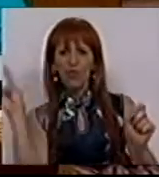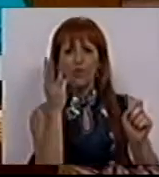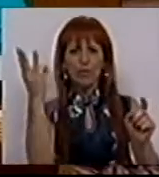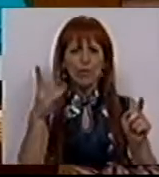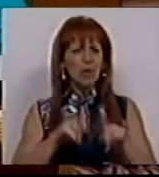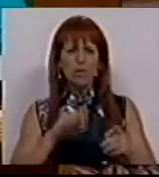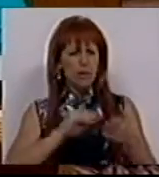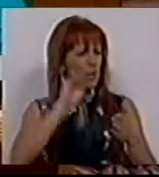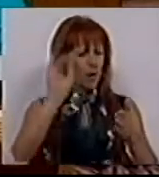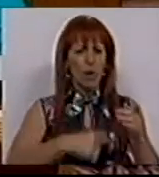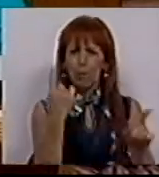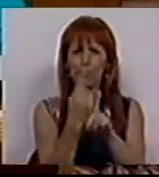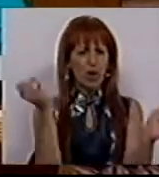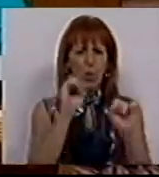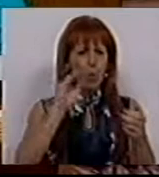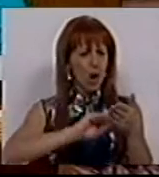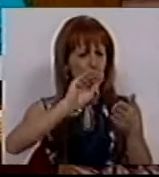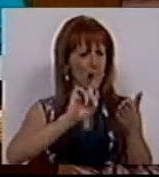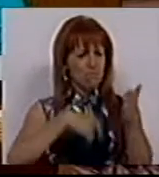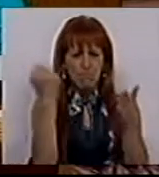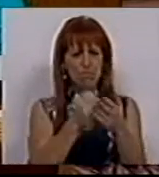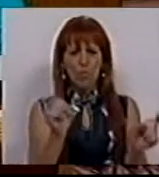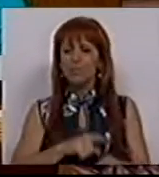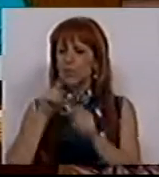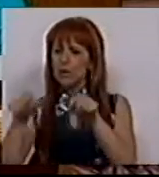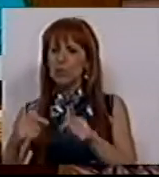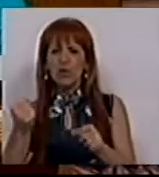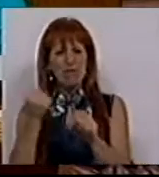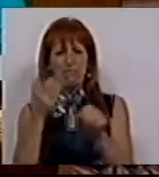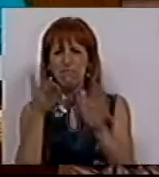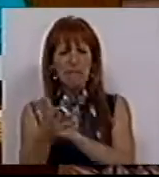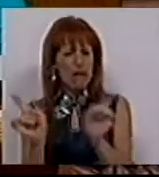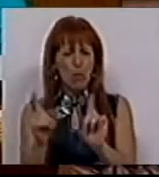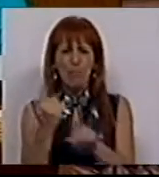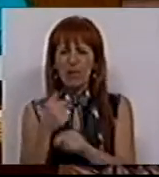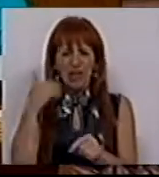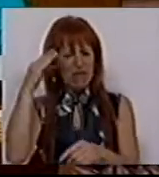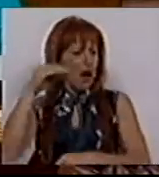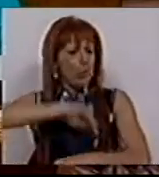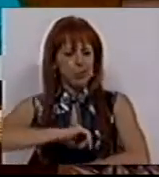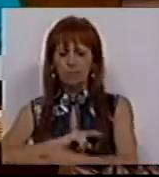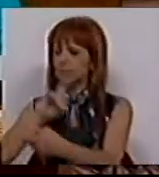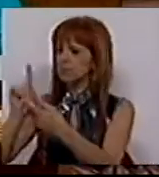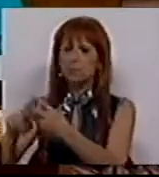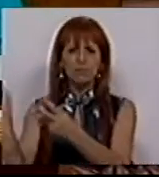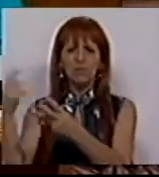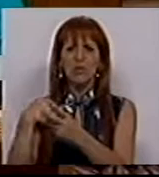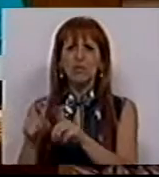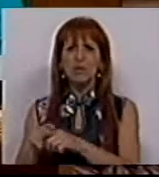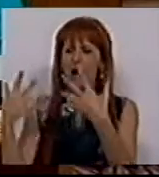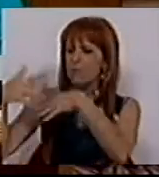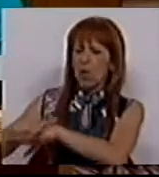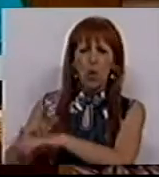Não são contratos porque não há qualquer vínculo. Não são emprego porque não pressupõem salário. Não são